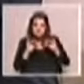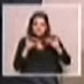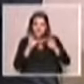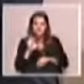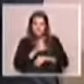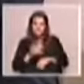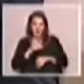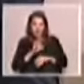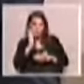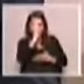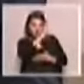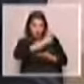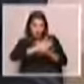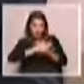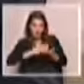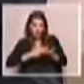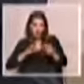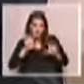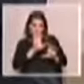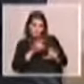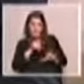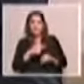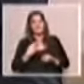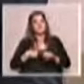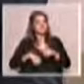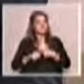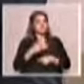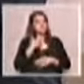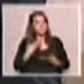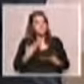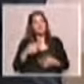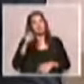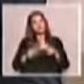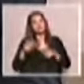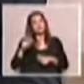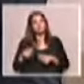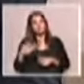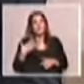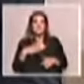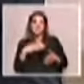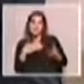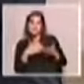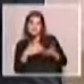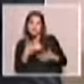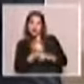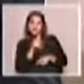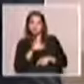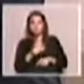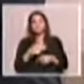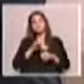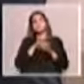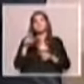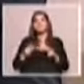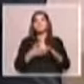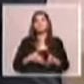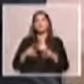trás do queijo, quando se corta e aquela aparência com que fica, isso vende muito e é isso que se procura nos consumidores. Claro que há muitas pessoas que utilizam estratégias